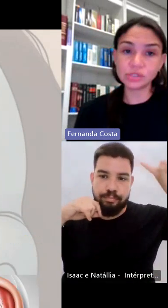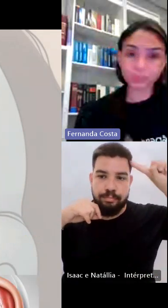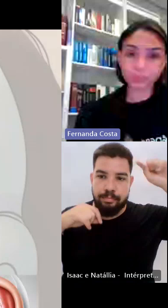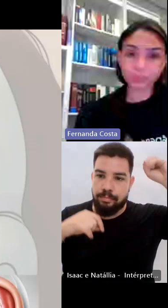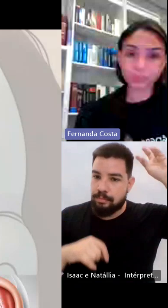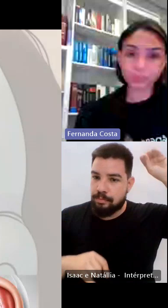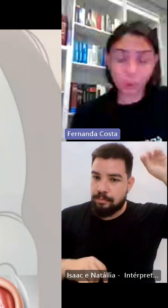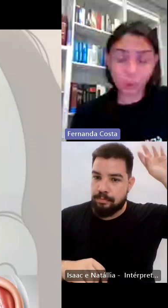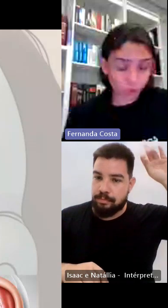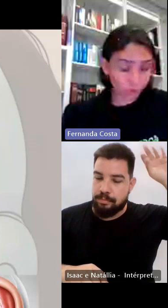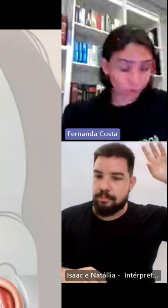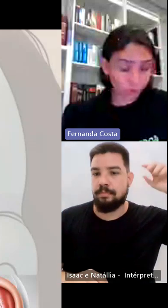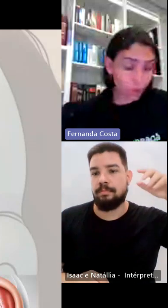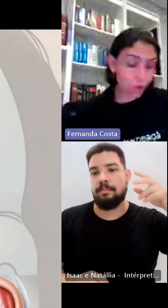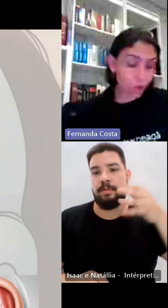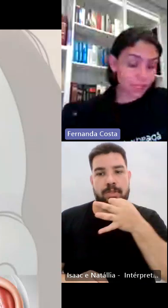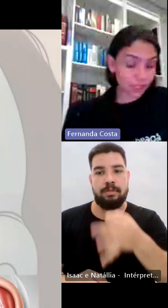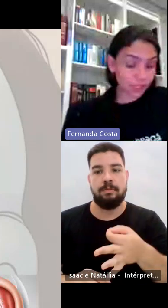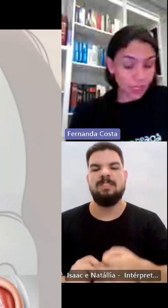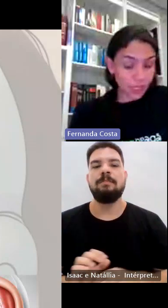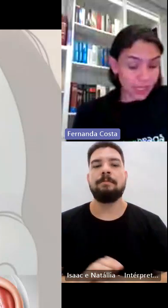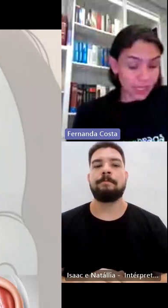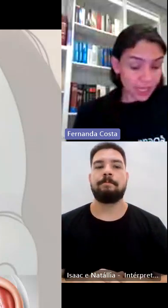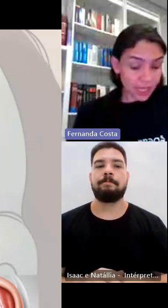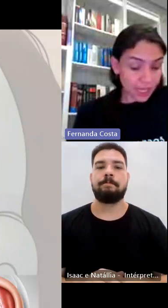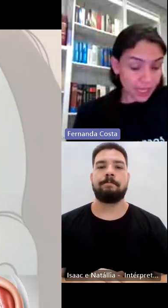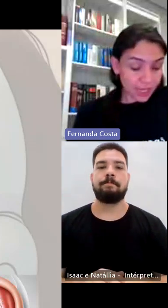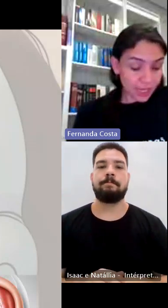lidos como som. Ou seja,